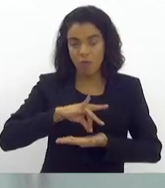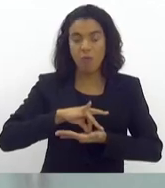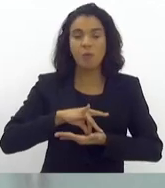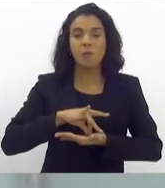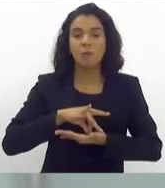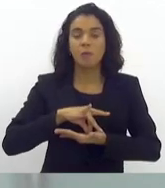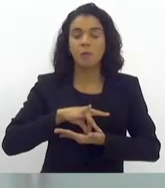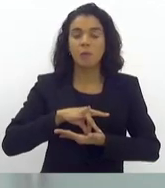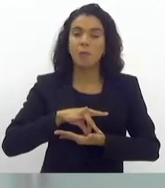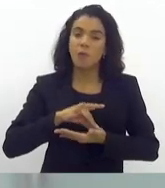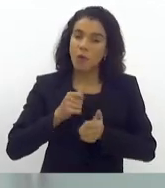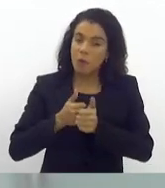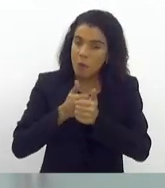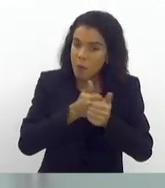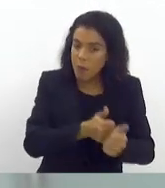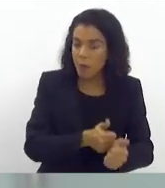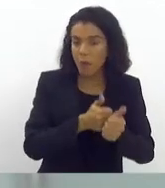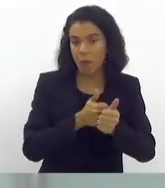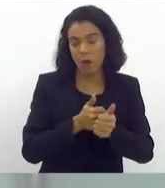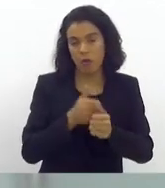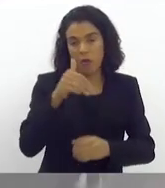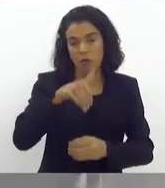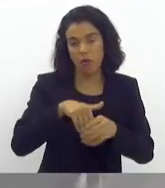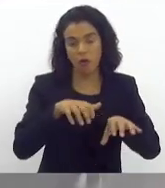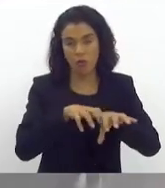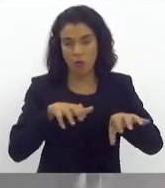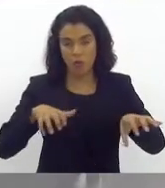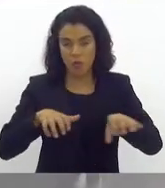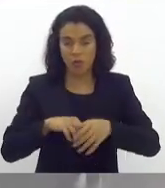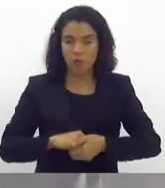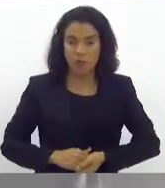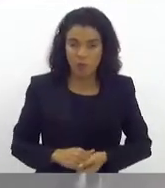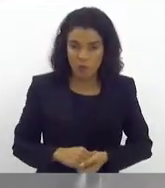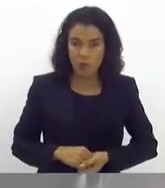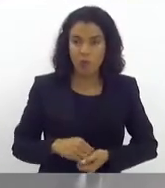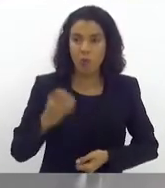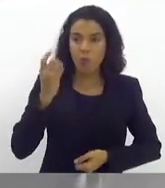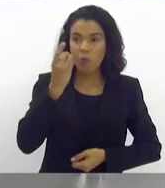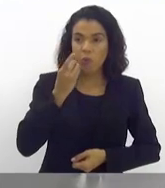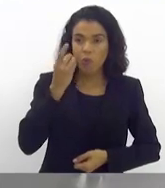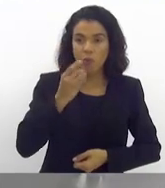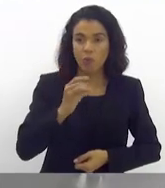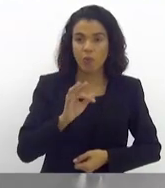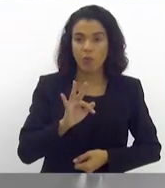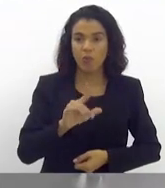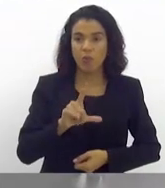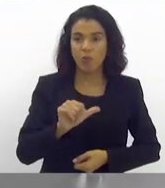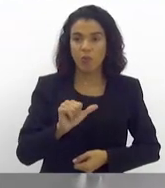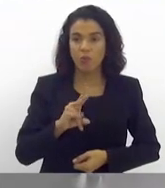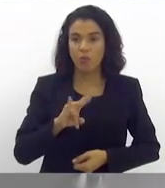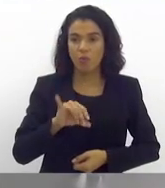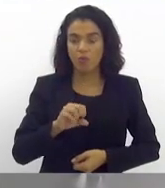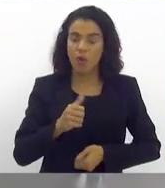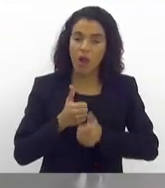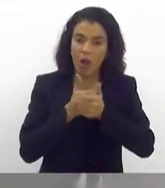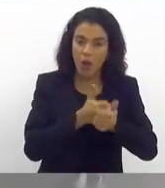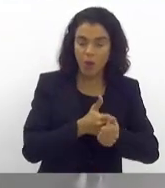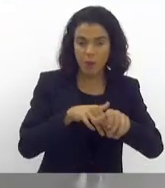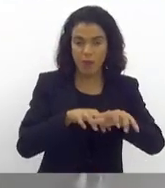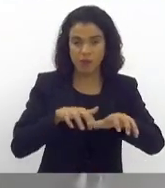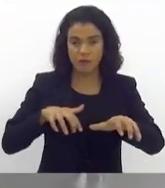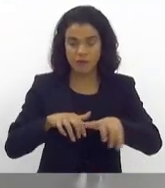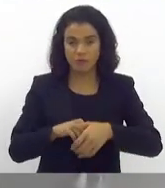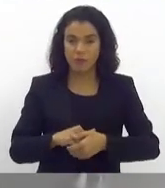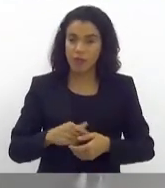e vou acompanhar a divergência. Deputado Flávio Serafini. Acompanho a divergência.